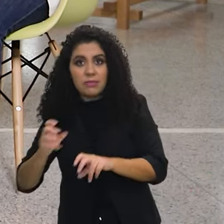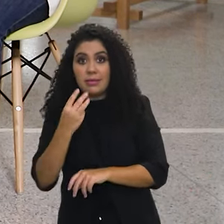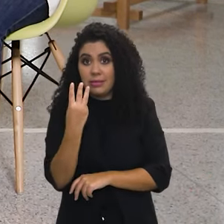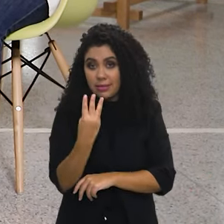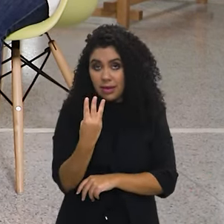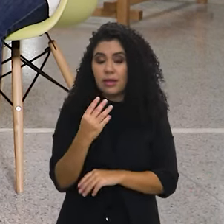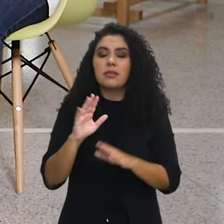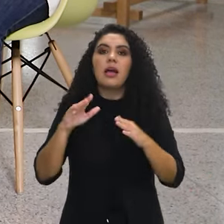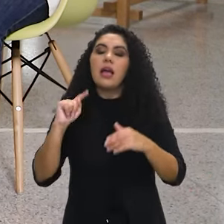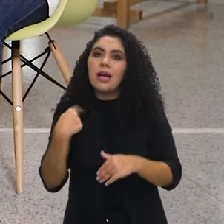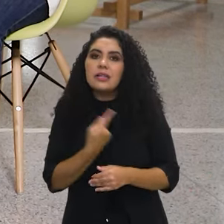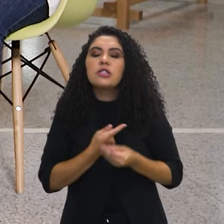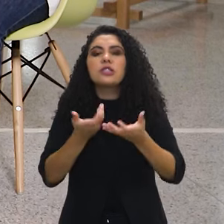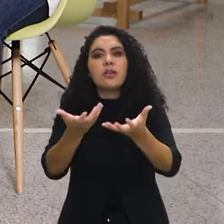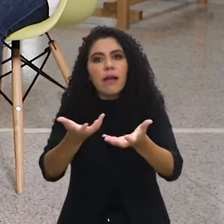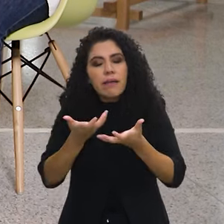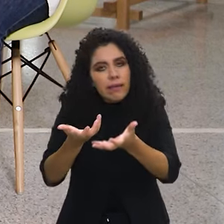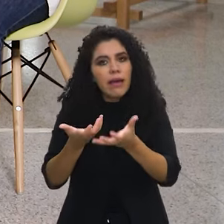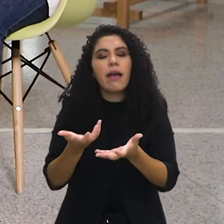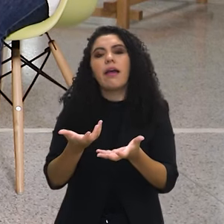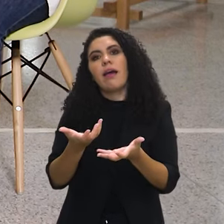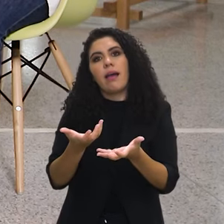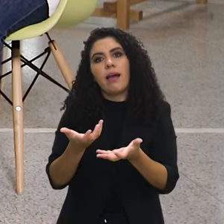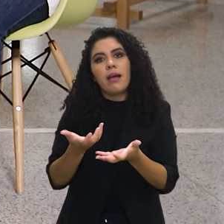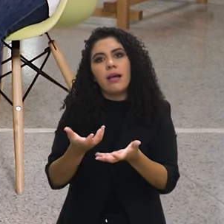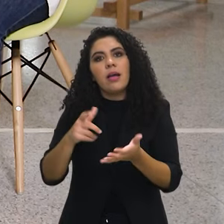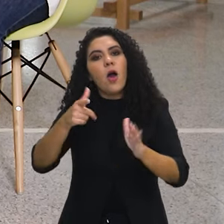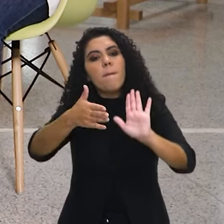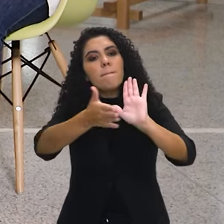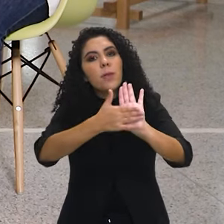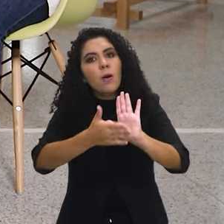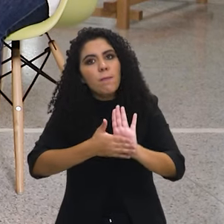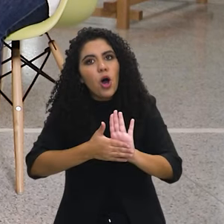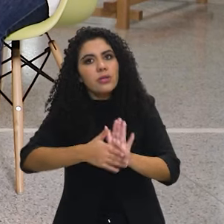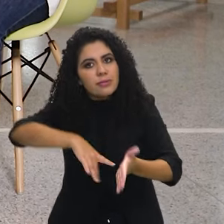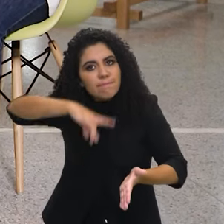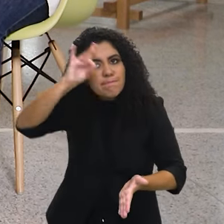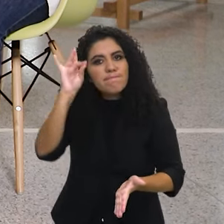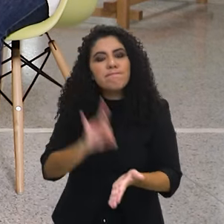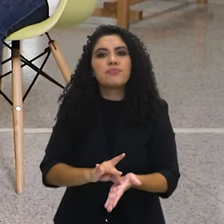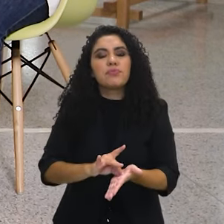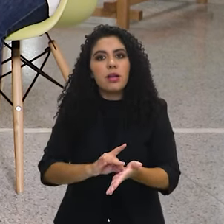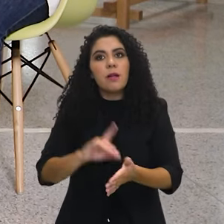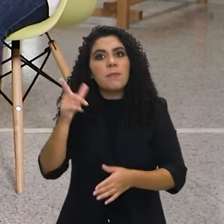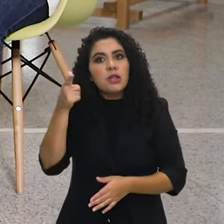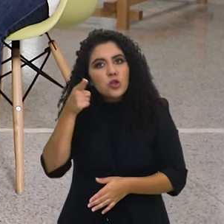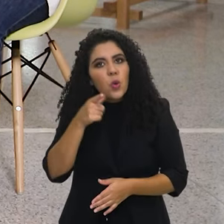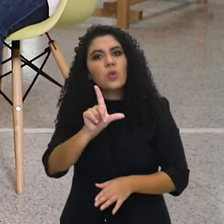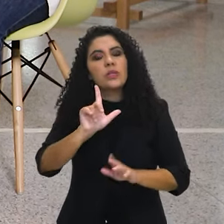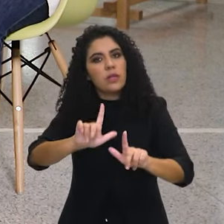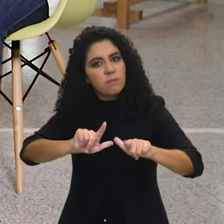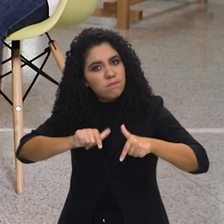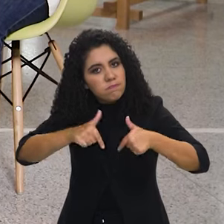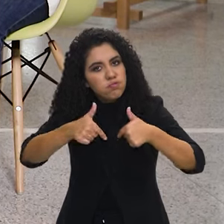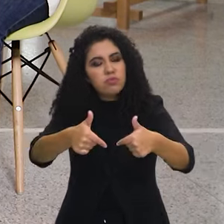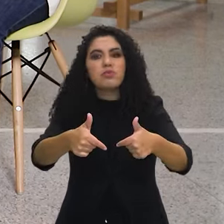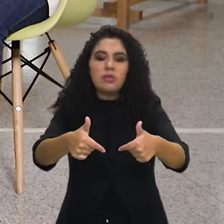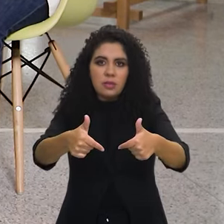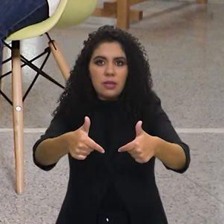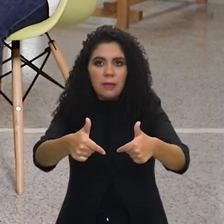três temas nós queremos trazer de fato propostas concretas para que o G20 possa assumir